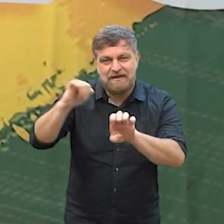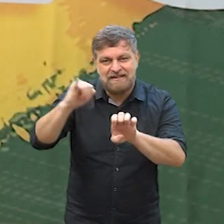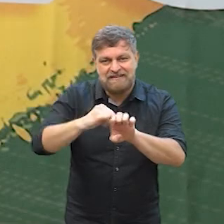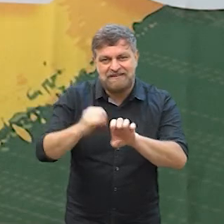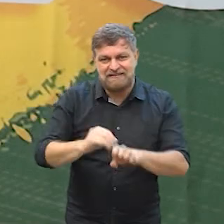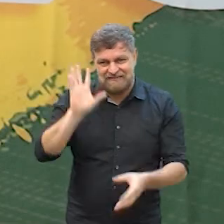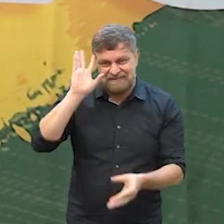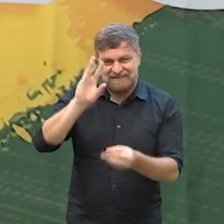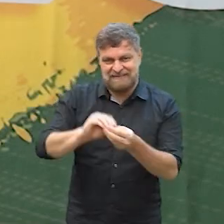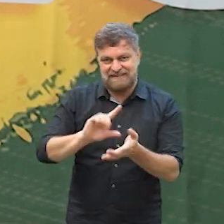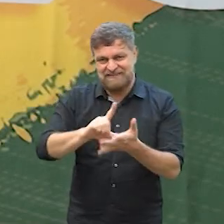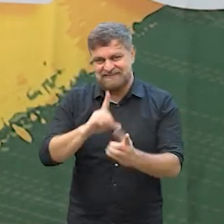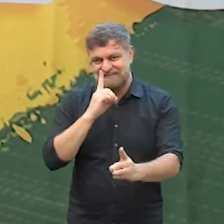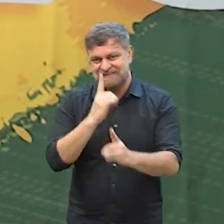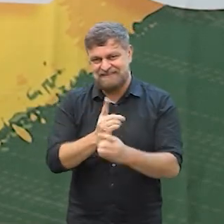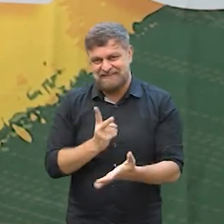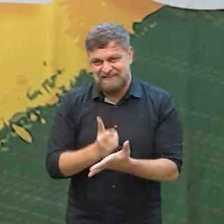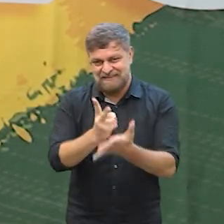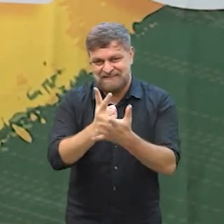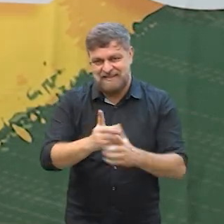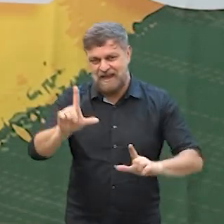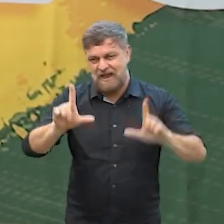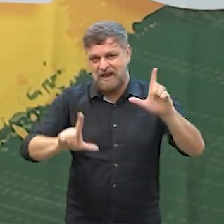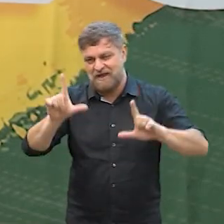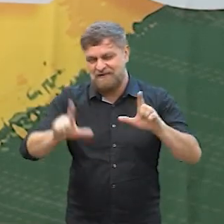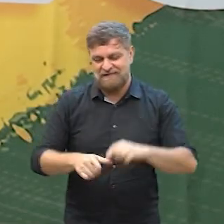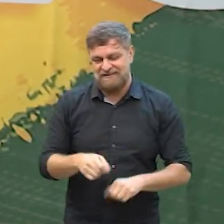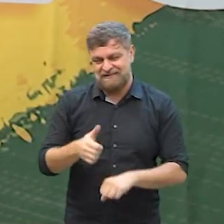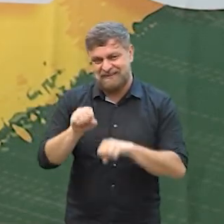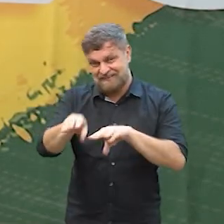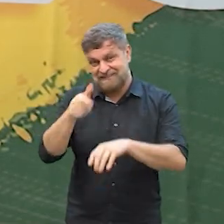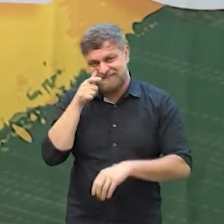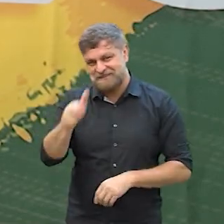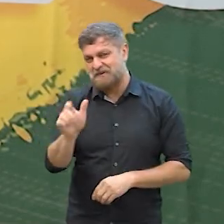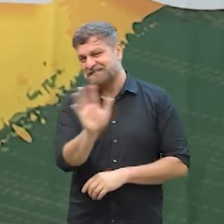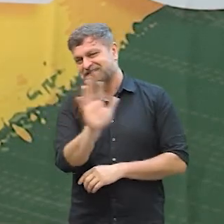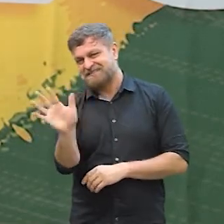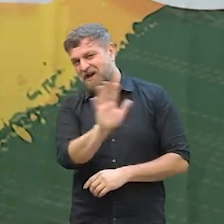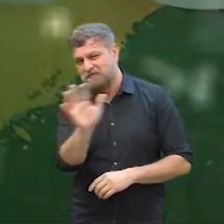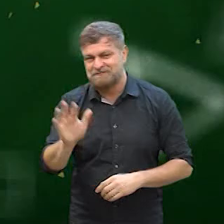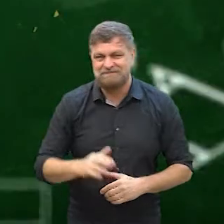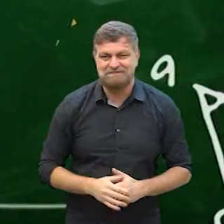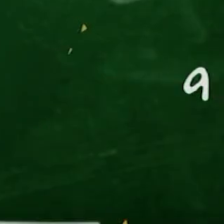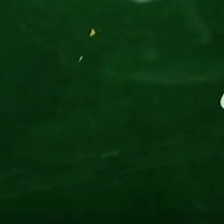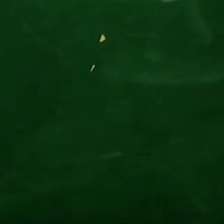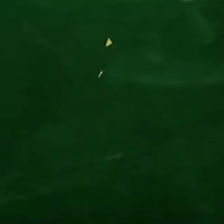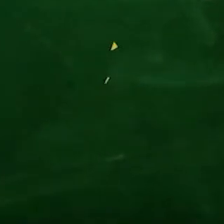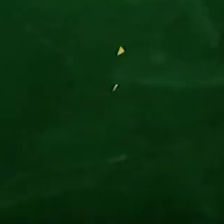empreendedorismo. É isso aí, pessoal. Até a próxima, sempre aqui no quadro De Olho na Educação. Tchau!